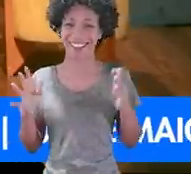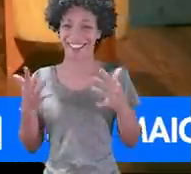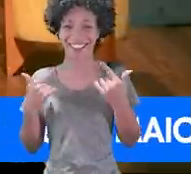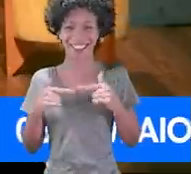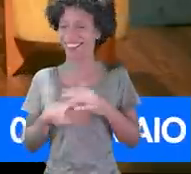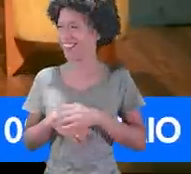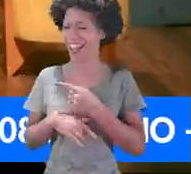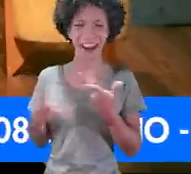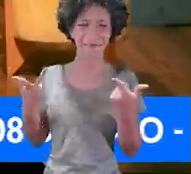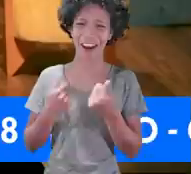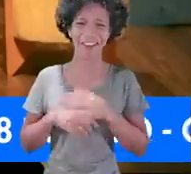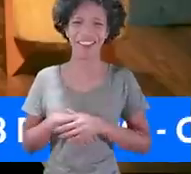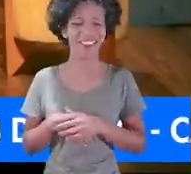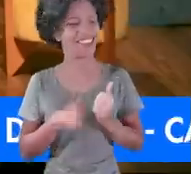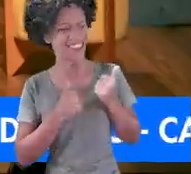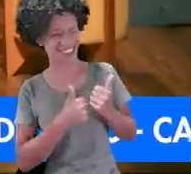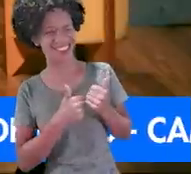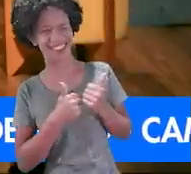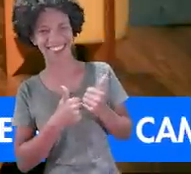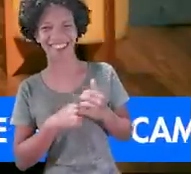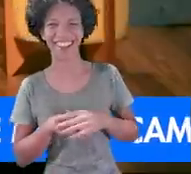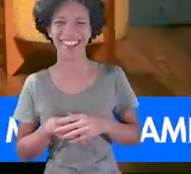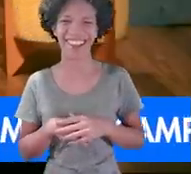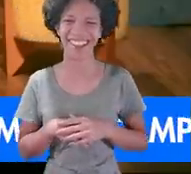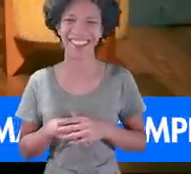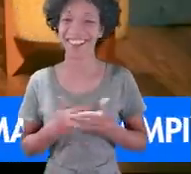Esse cara é maravilhoso. Valeu.